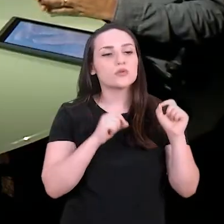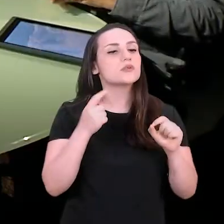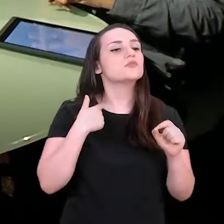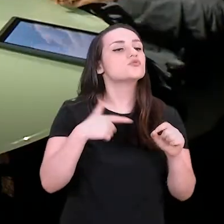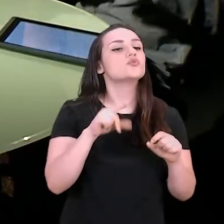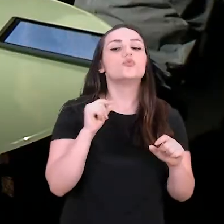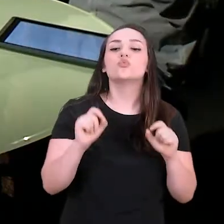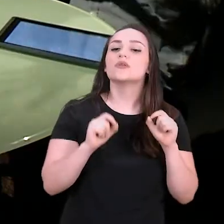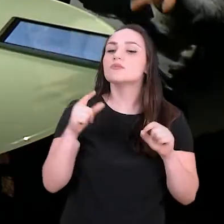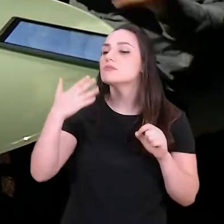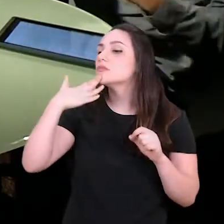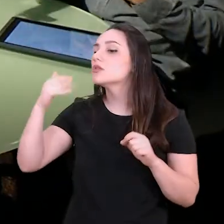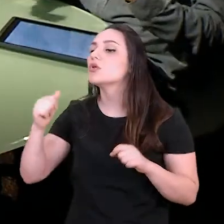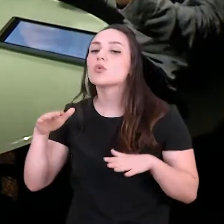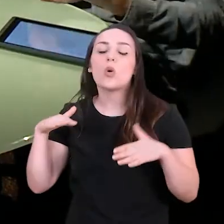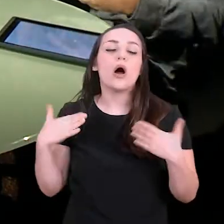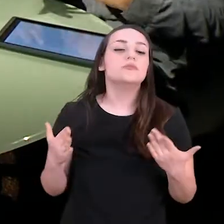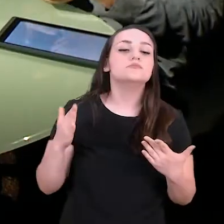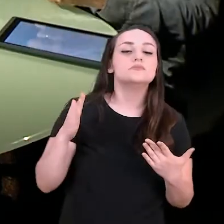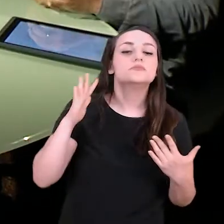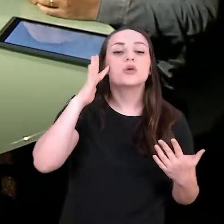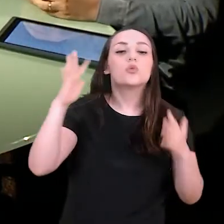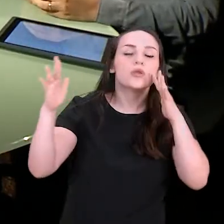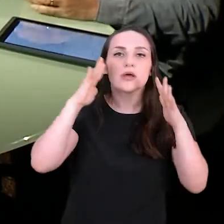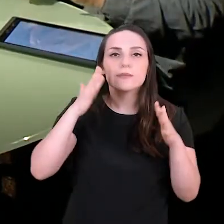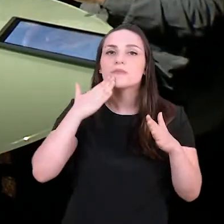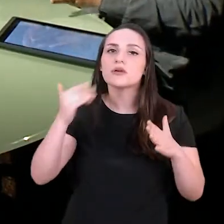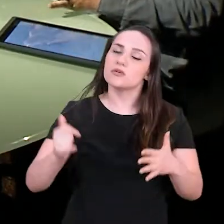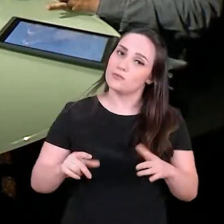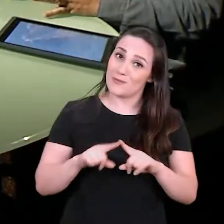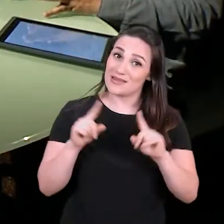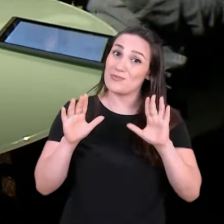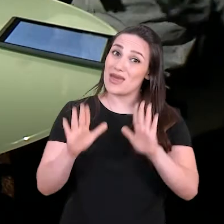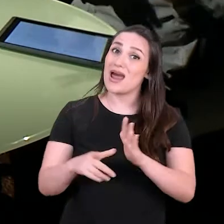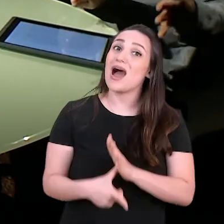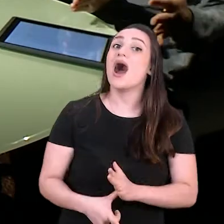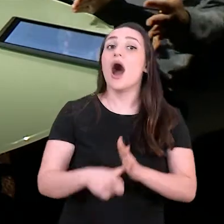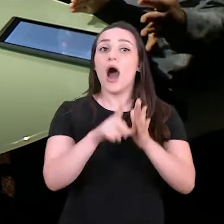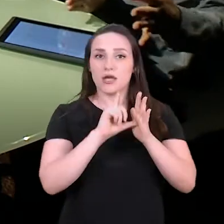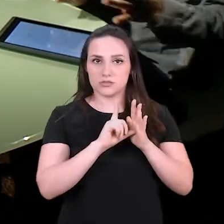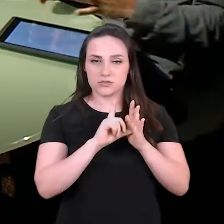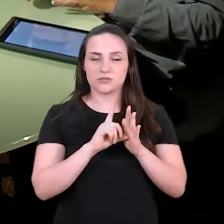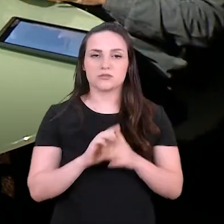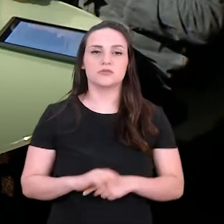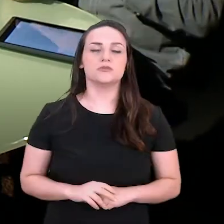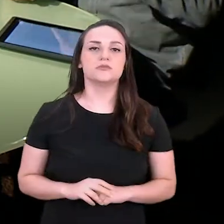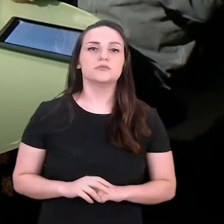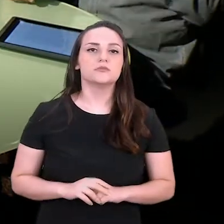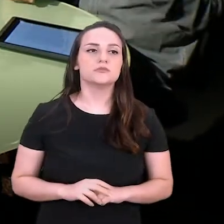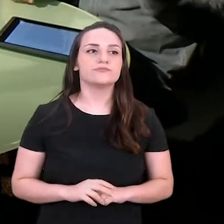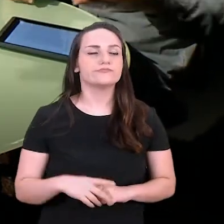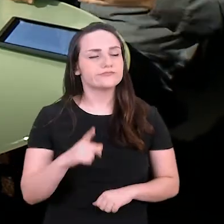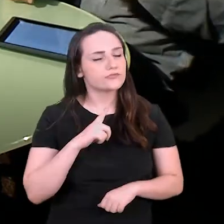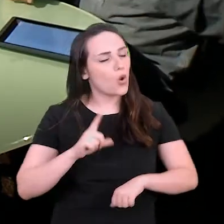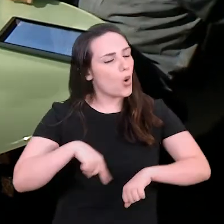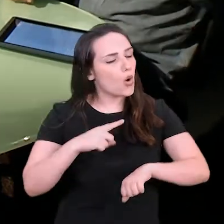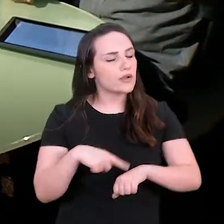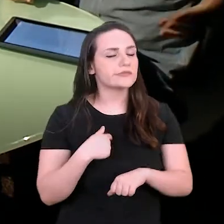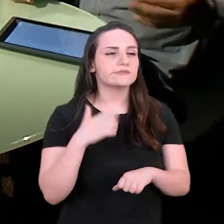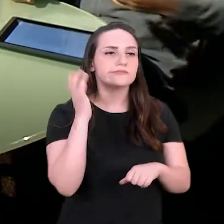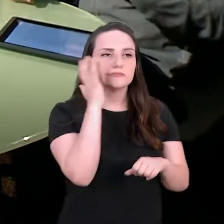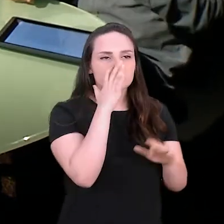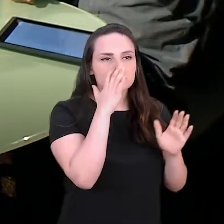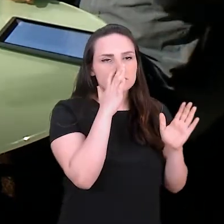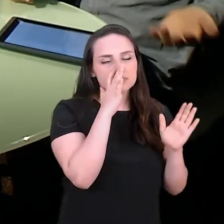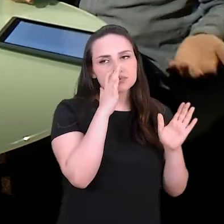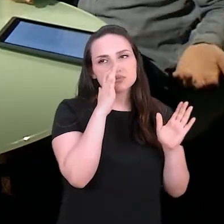filtros que eu tinha definido, dos referenciais teóricos, né? Mas antes disso, né, houve um tempo e horas